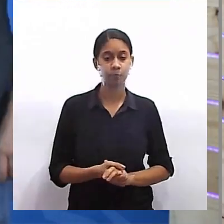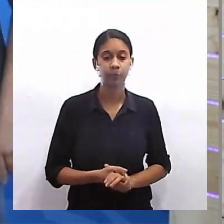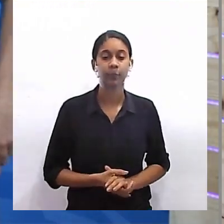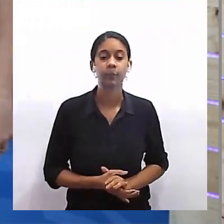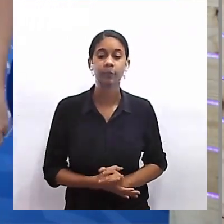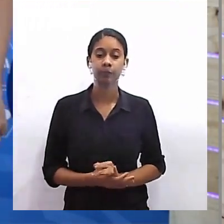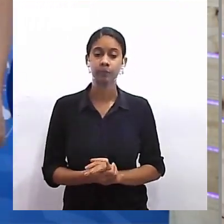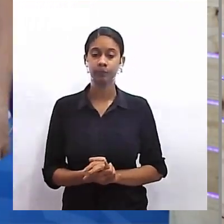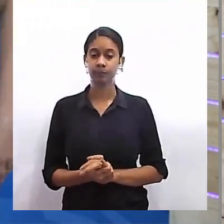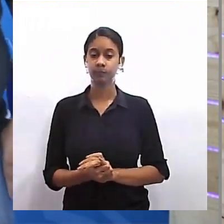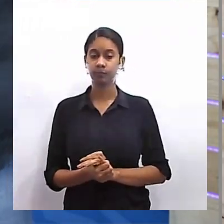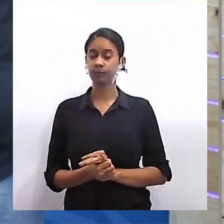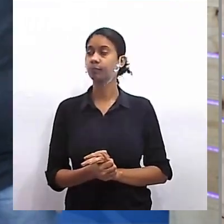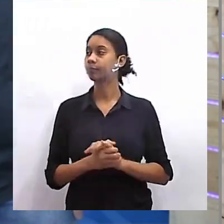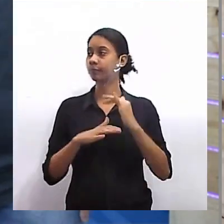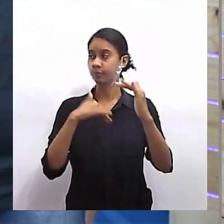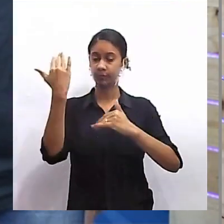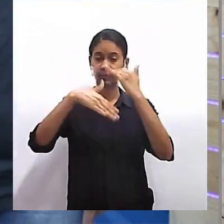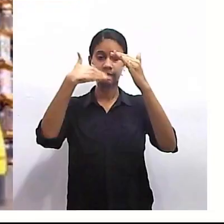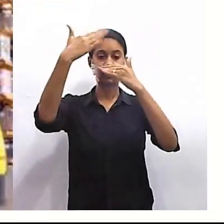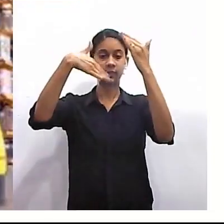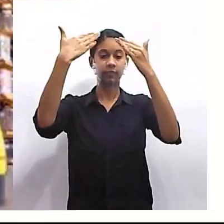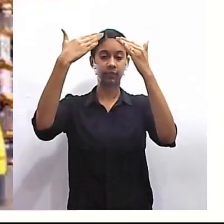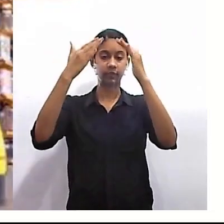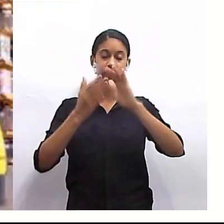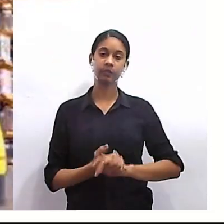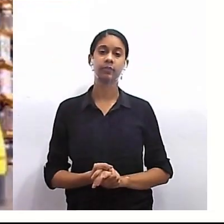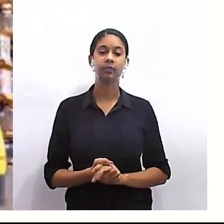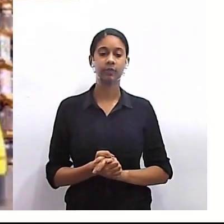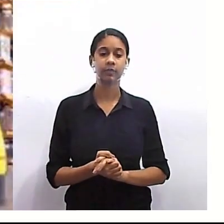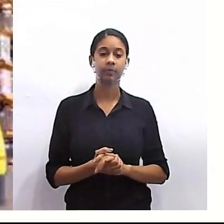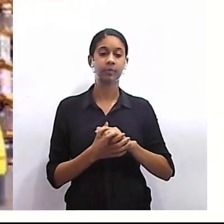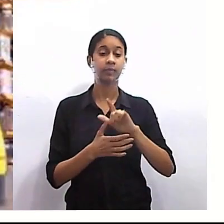favor. Desenvolvimento do layout de um CD.